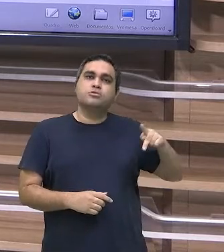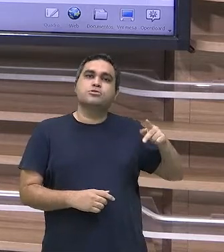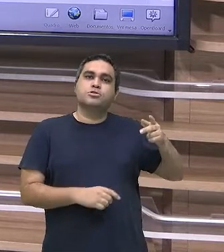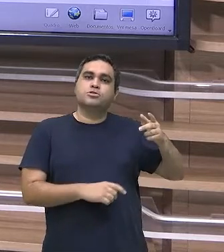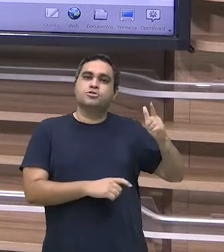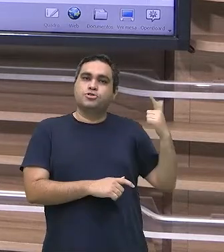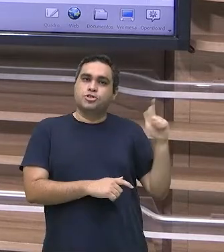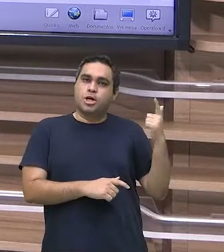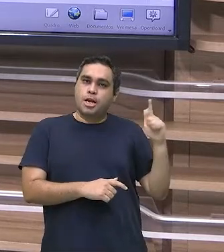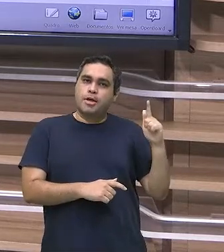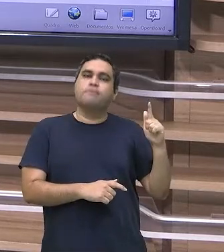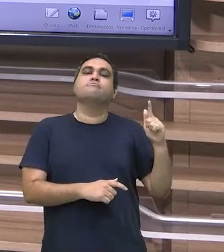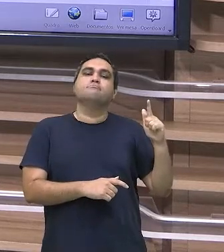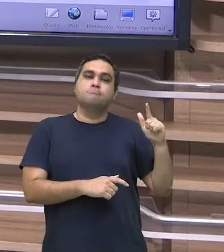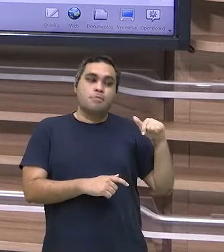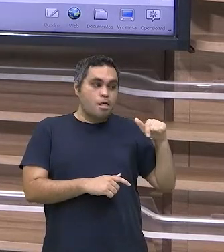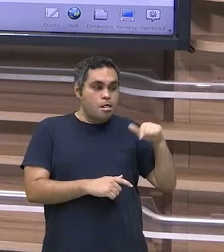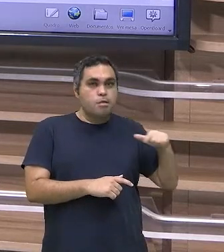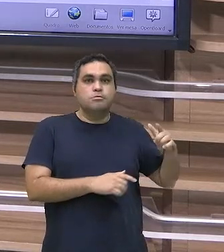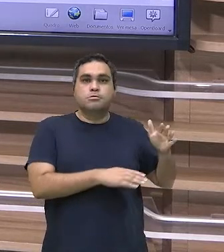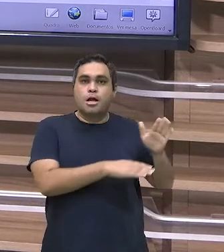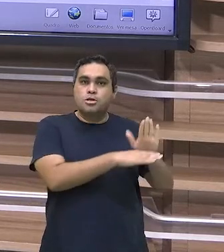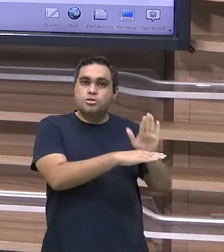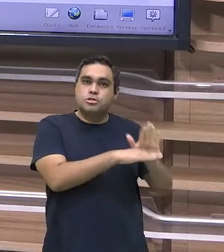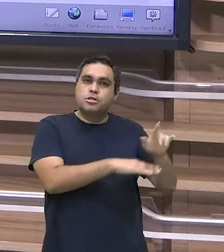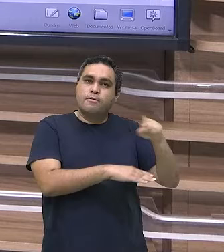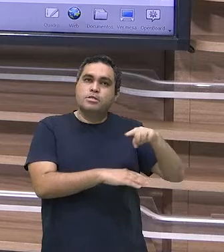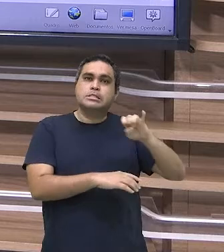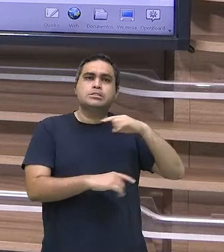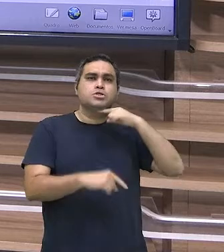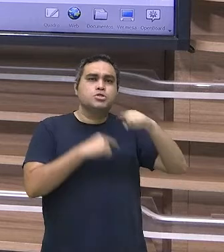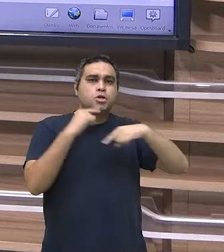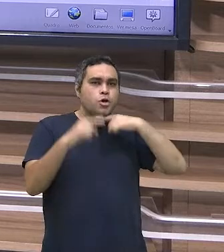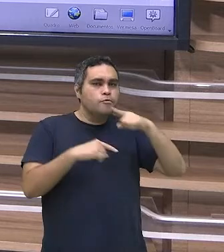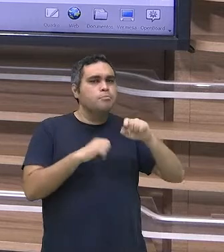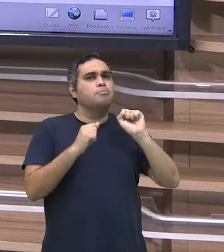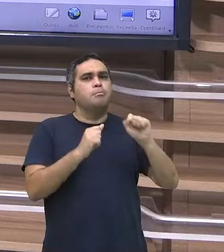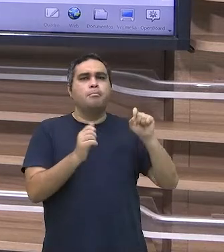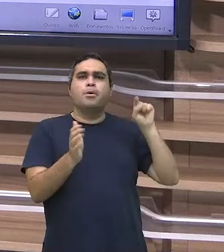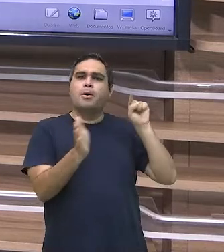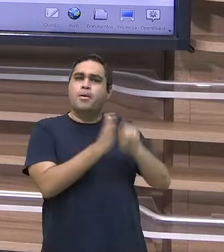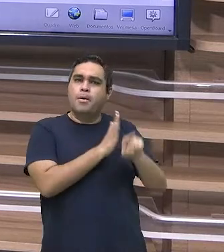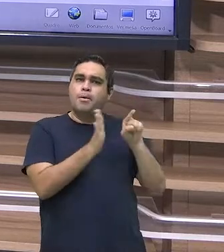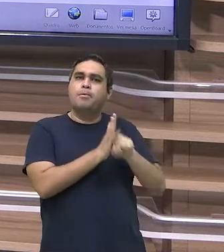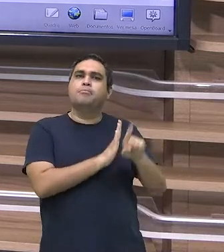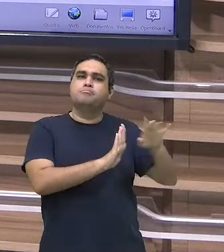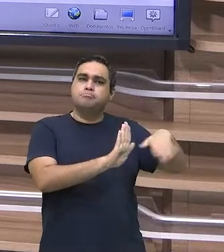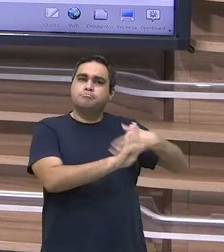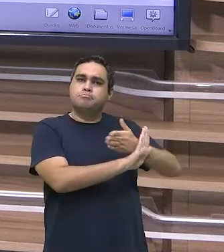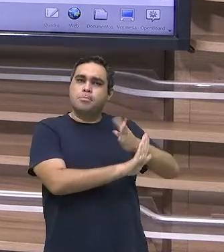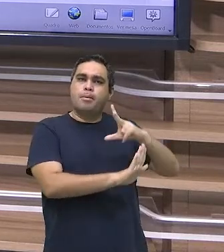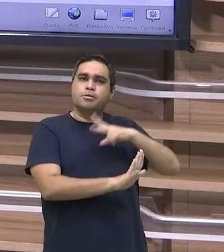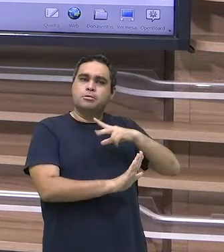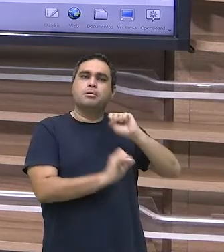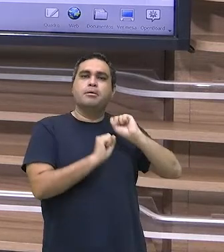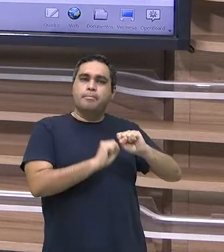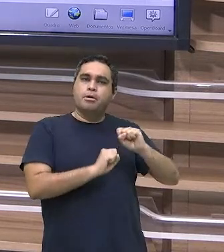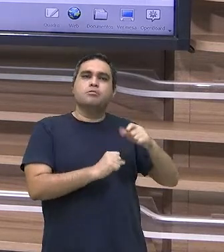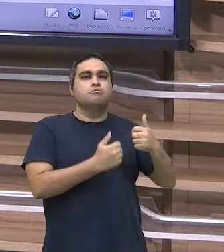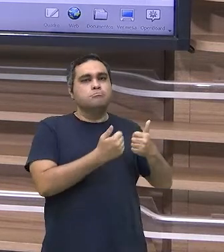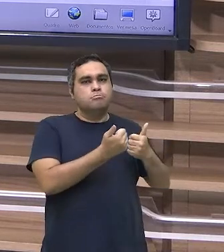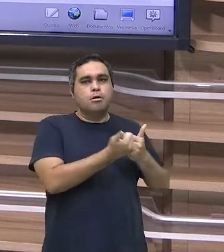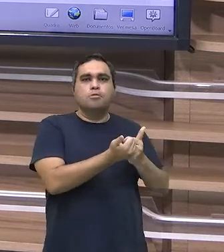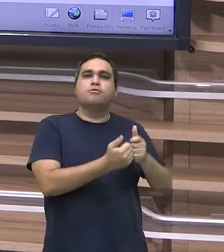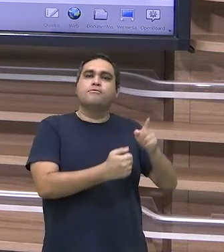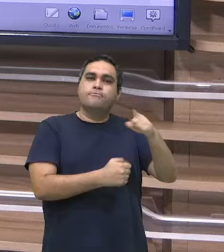geografia acompanhando vocês pelo chat. Qualquer dúvida vocês podem perguntar para eles, que eles estão acompanhando. E aí eu vou acompanhando